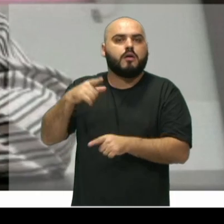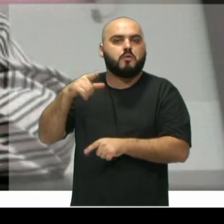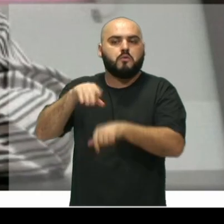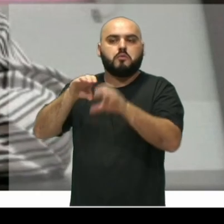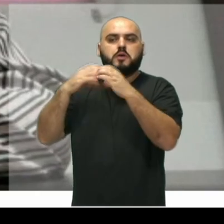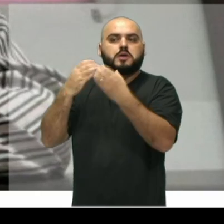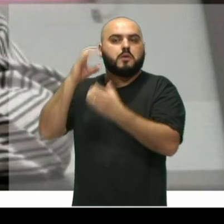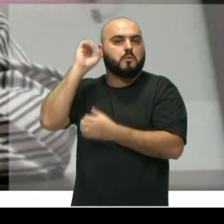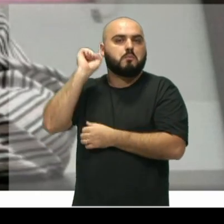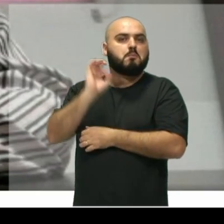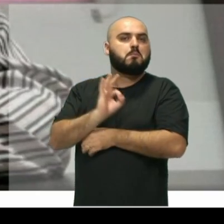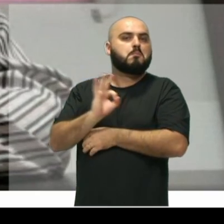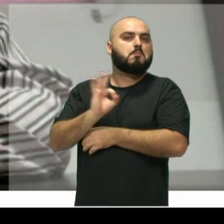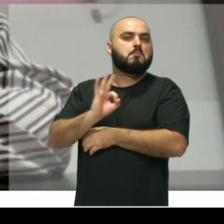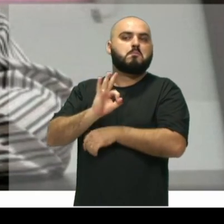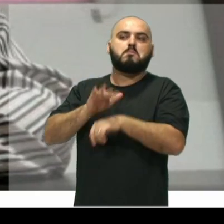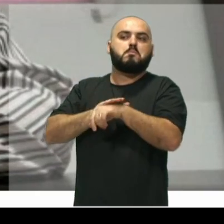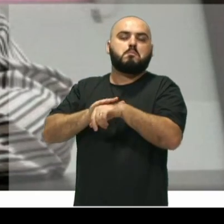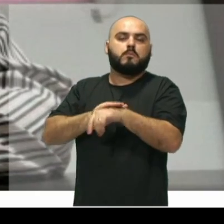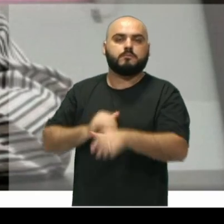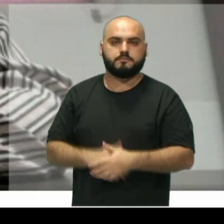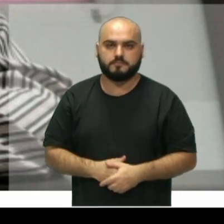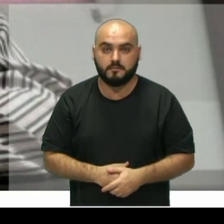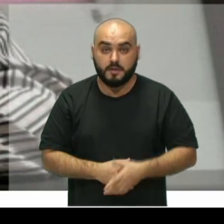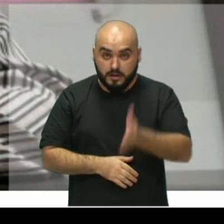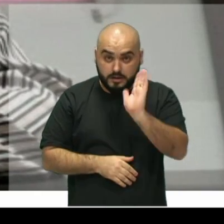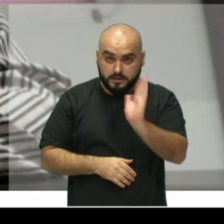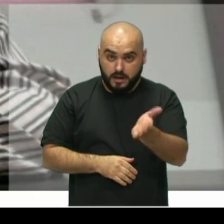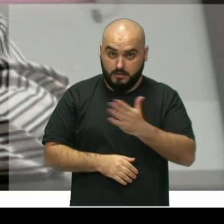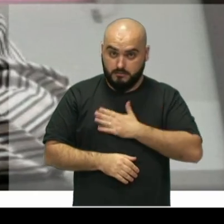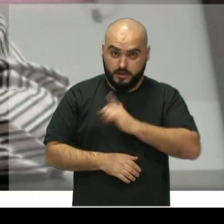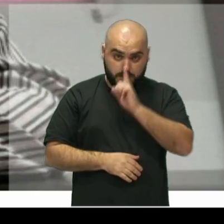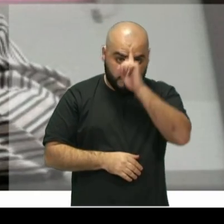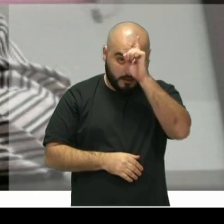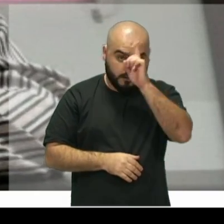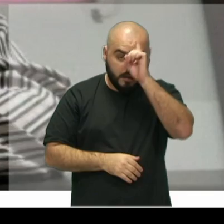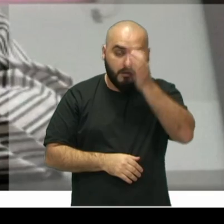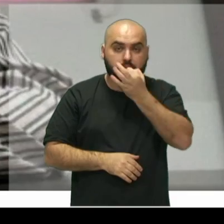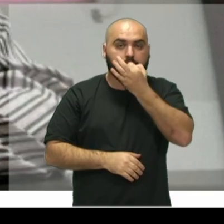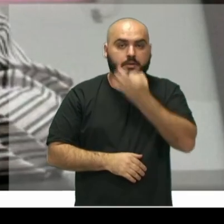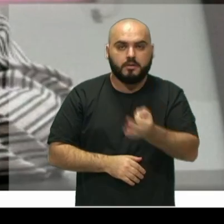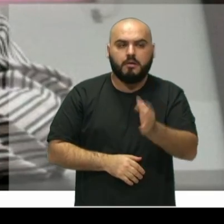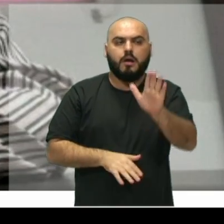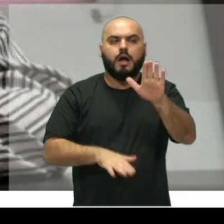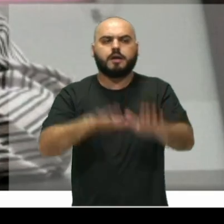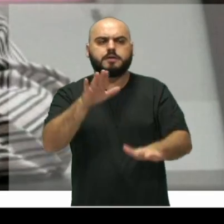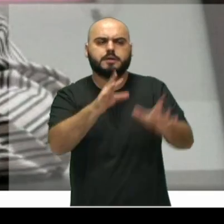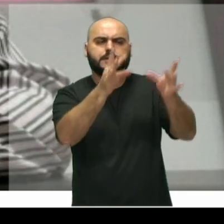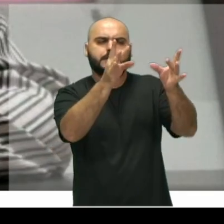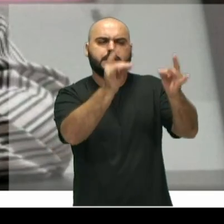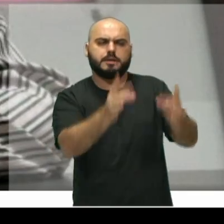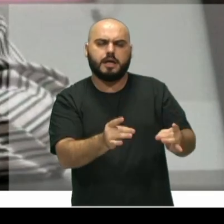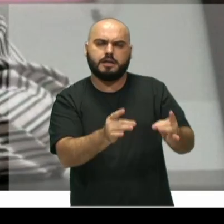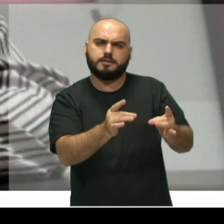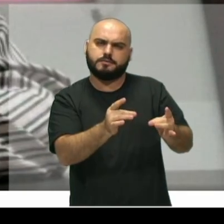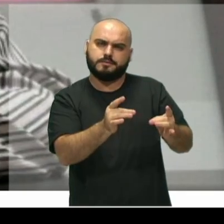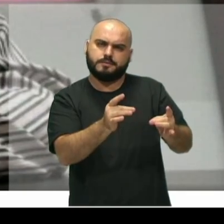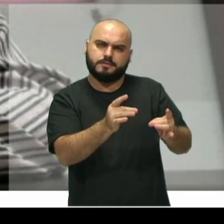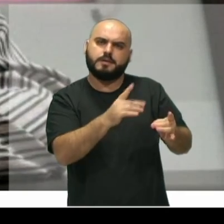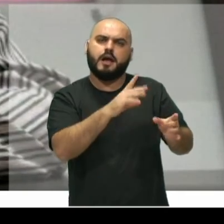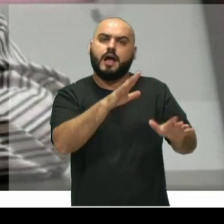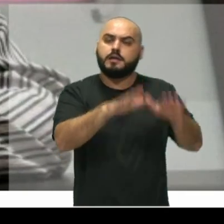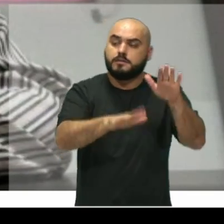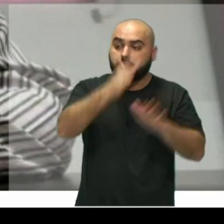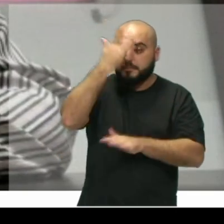debate vai construir, além desses detalhes, que às vezes passam despercebidos, porque quem está lá não tem a real